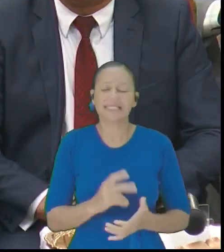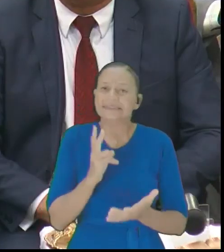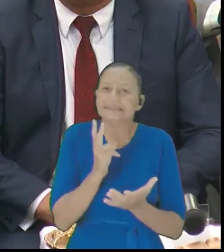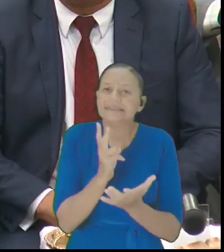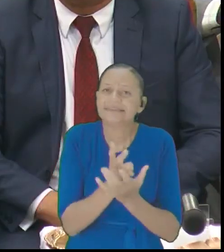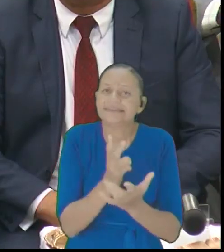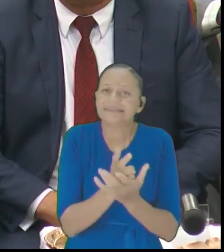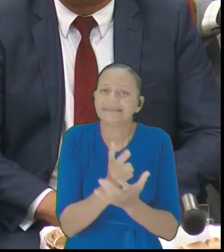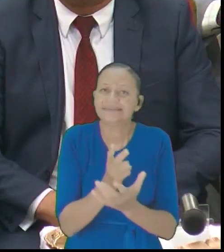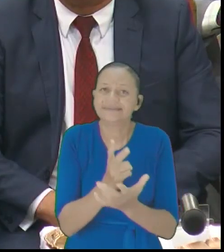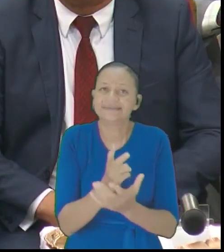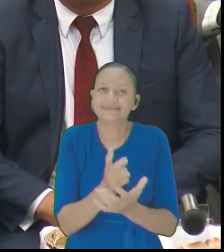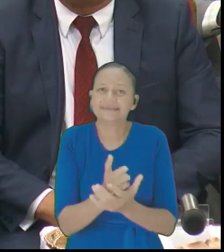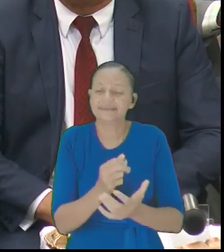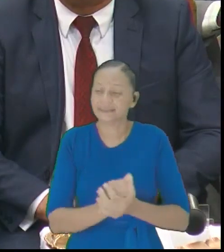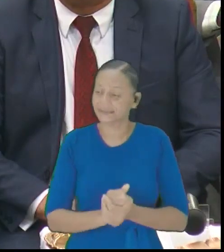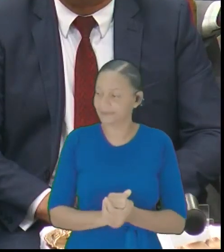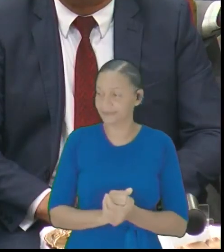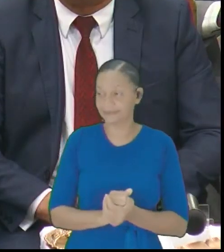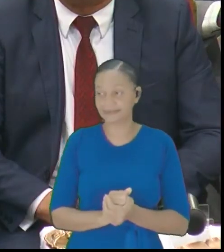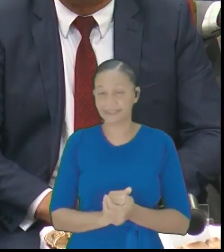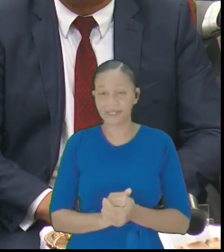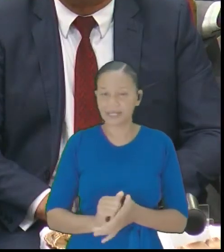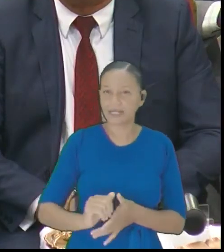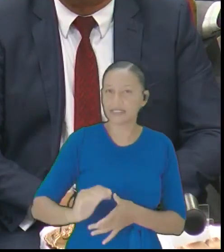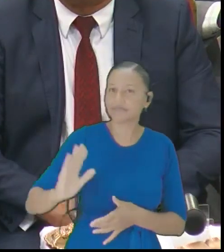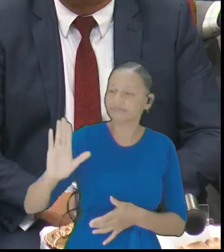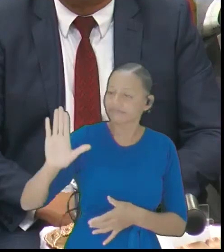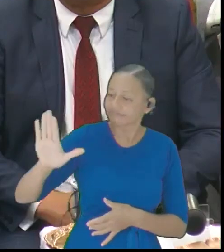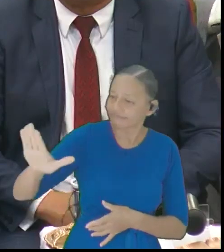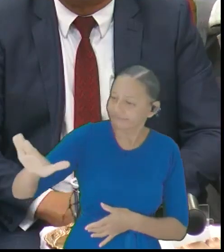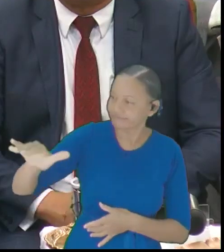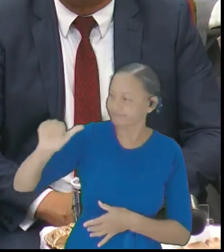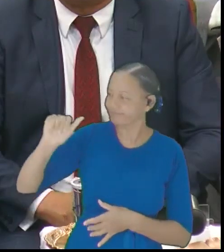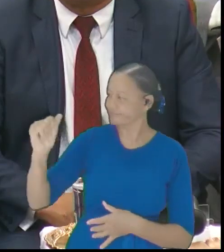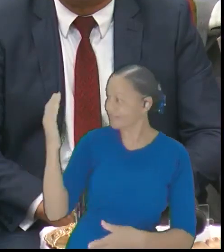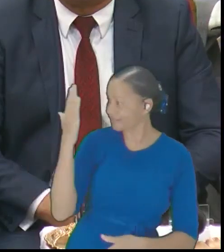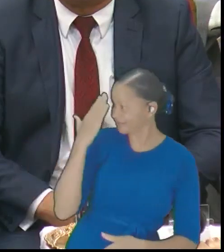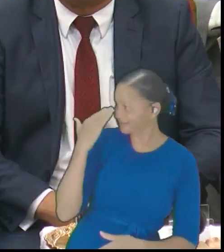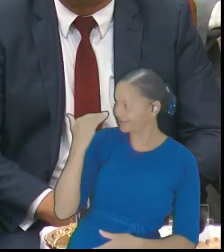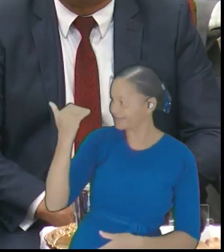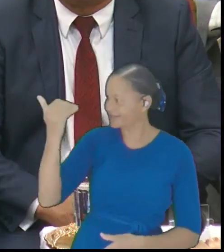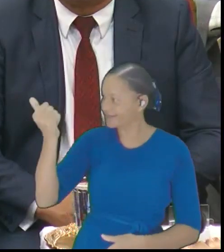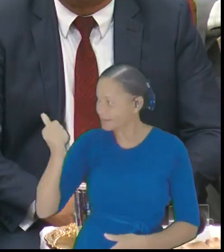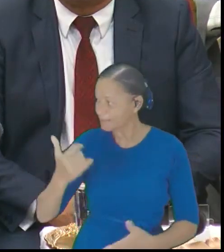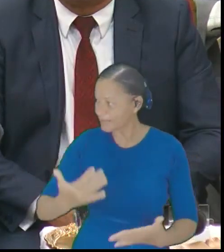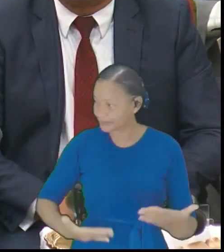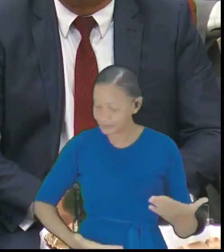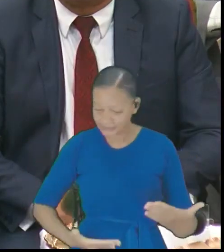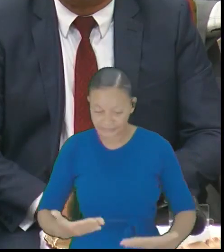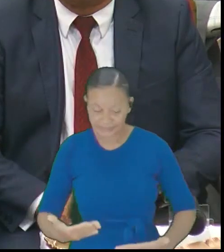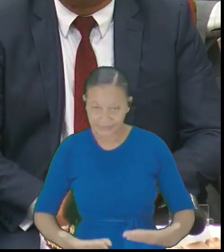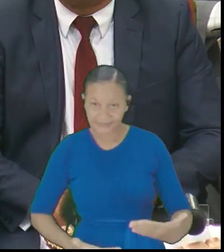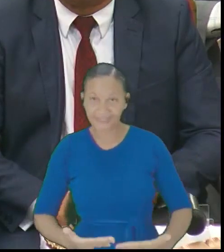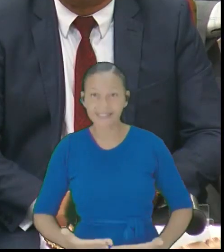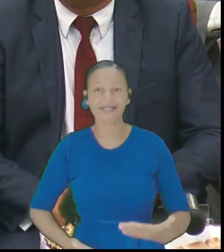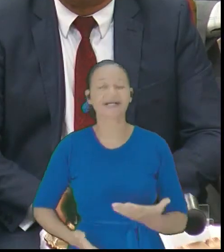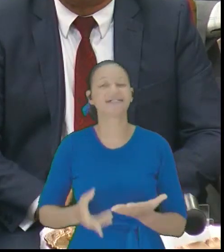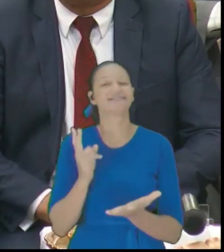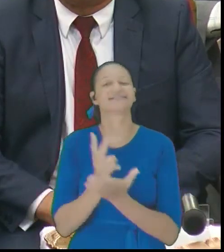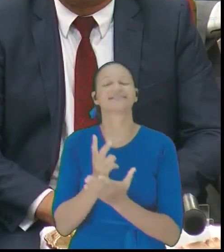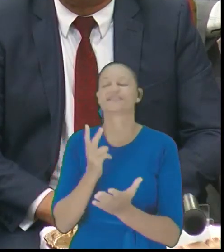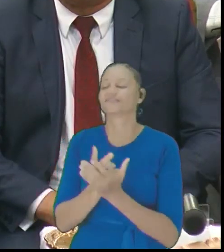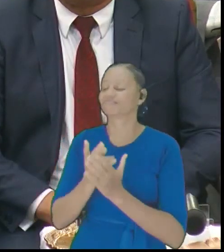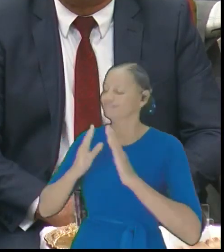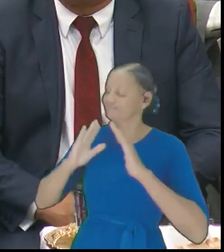há a chamada para o serviço, é no centro da